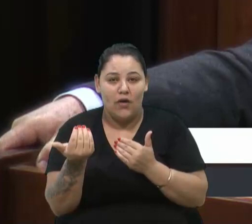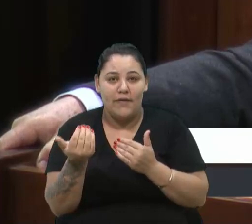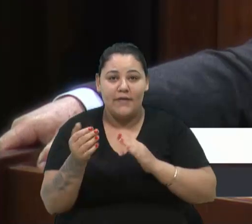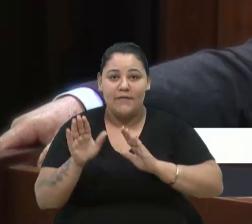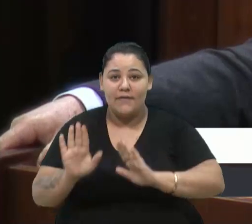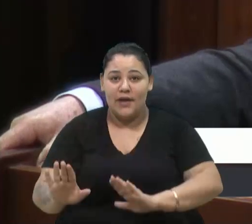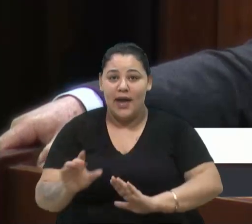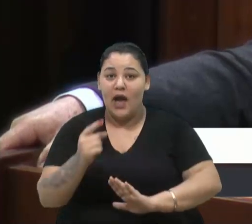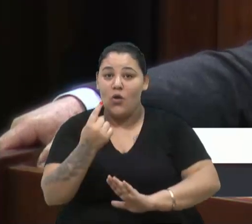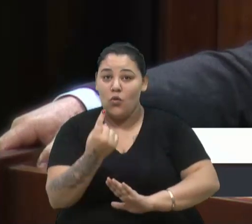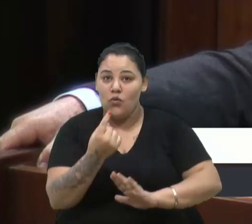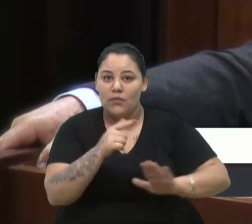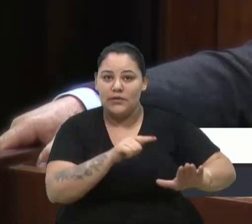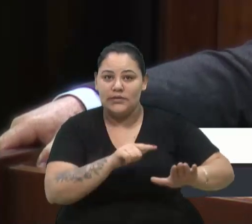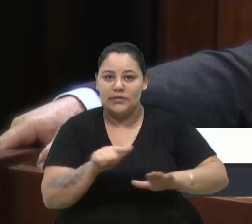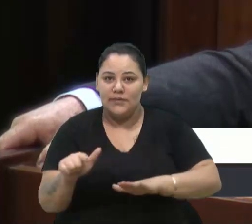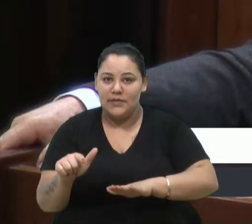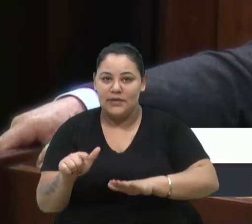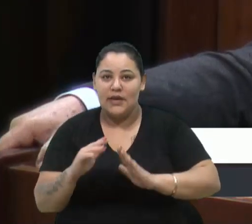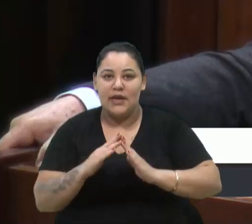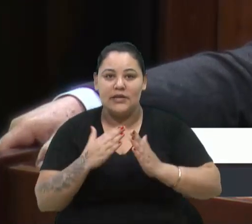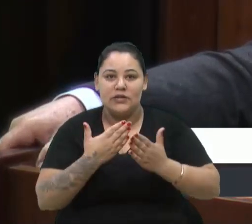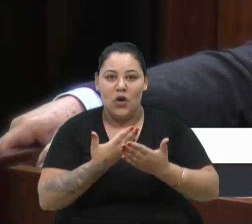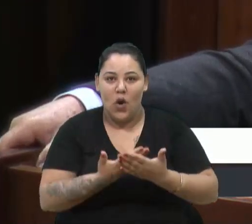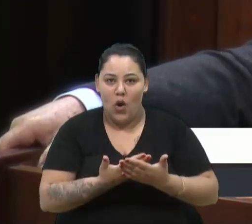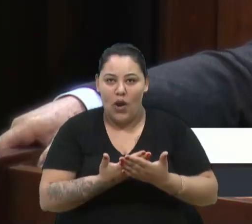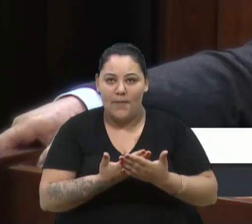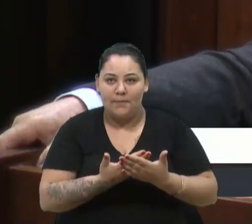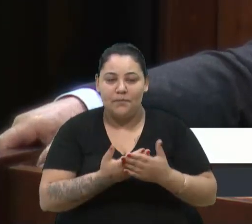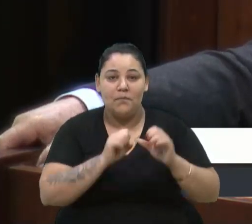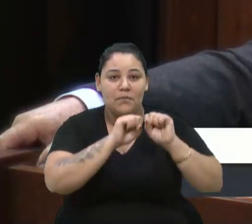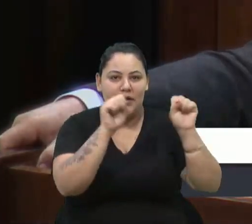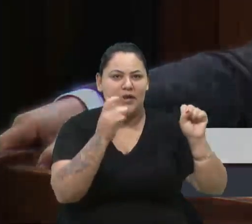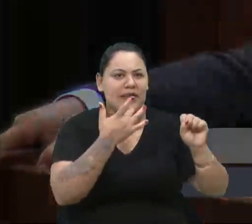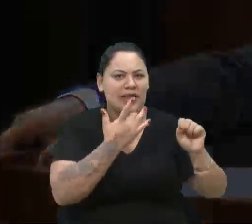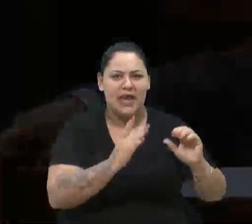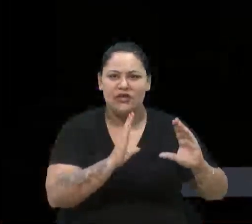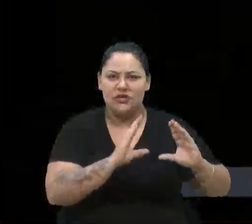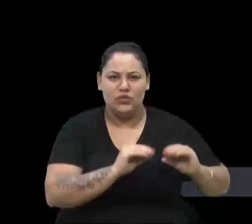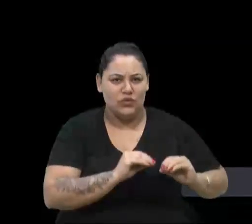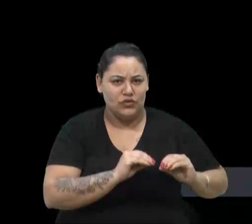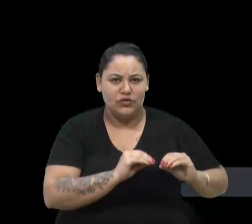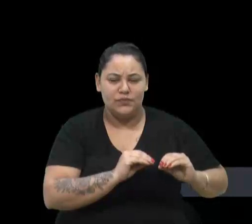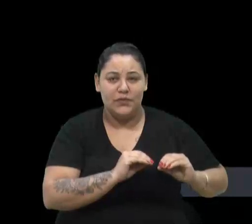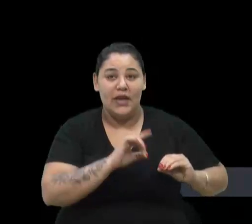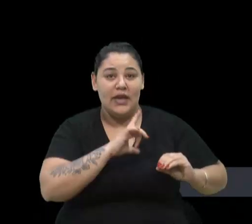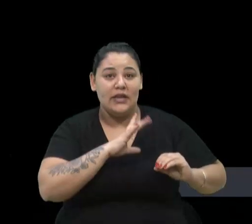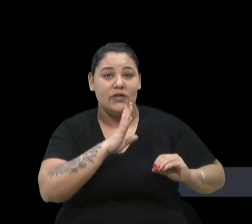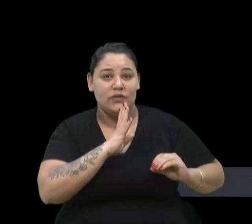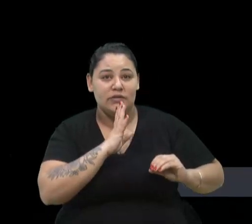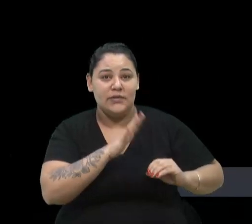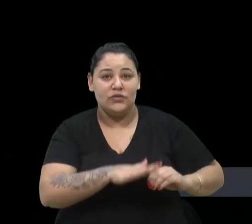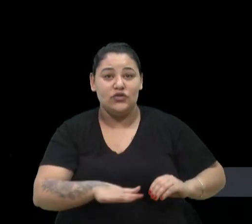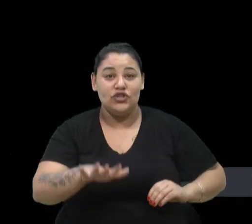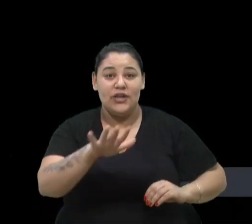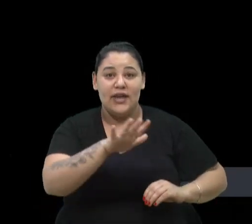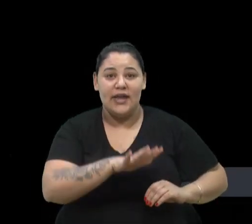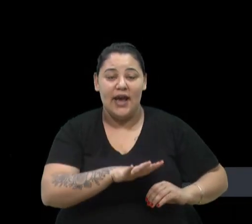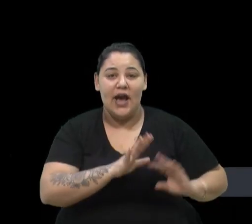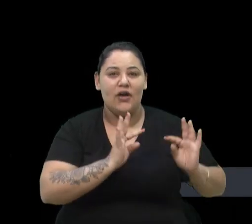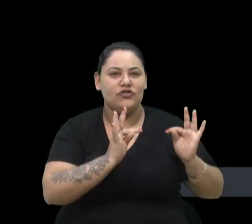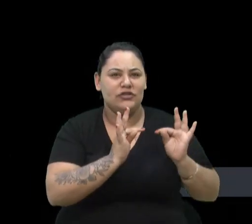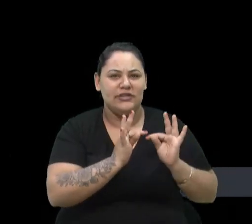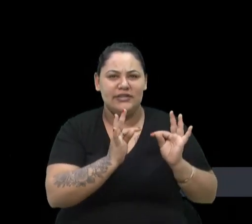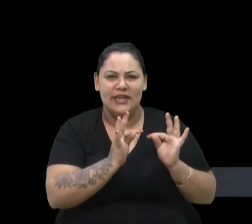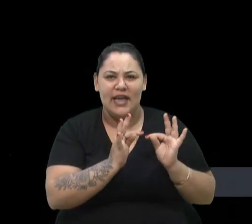escola em regime de internato recebendo conhecimentos gerais de ensino convencional e técnicas voltadas para